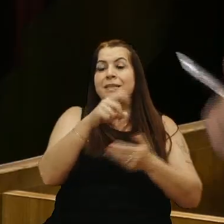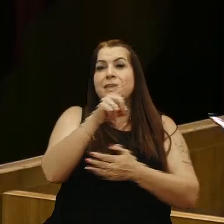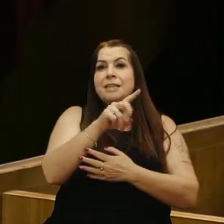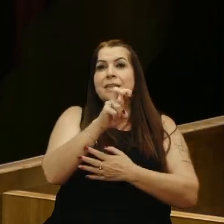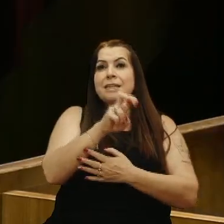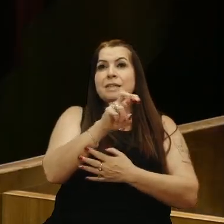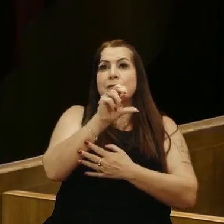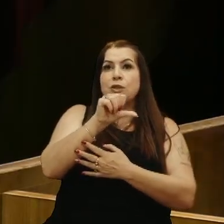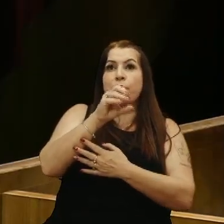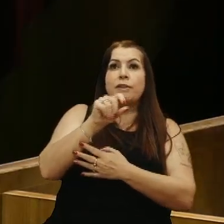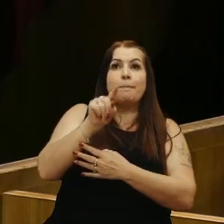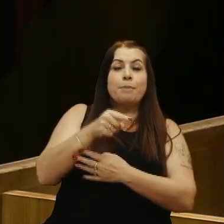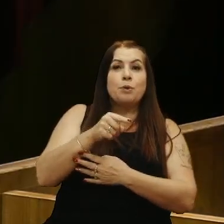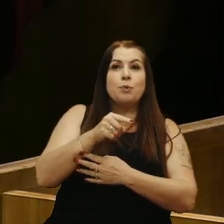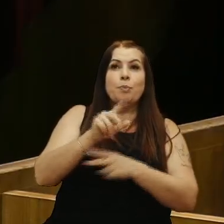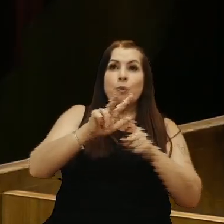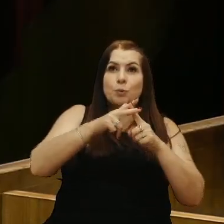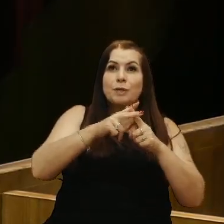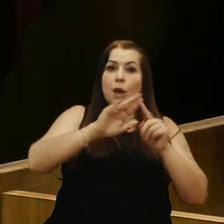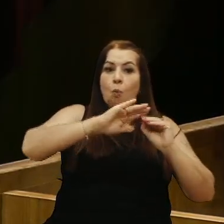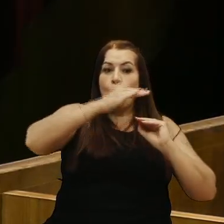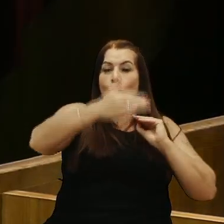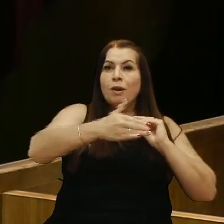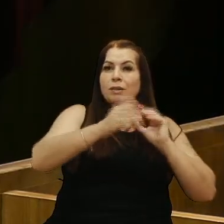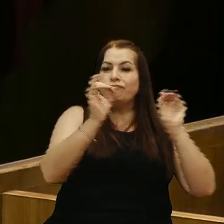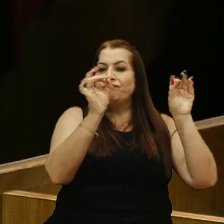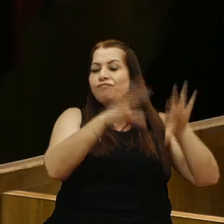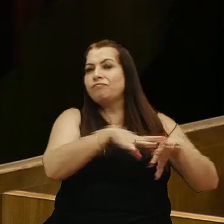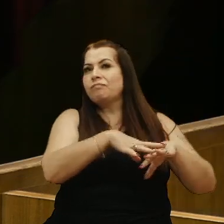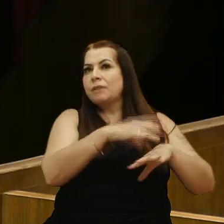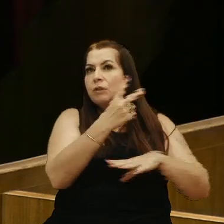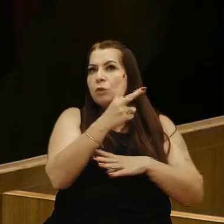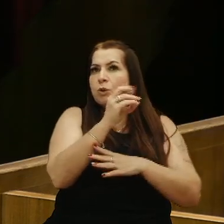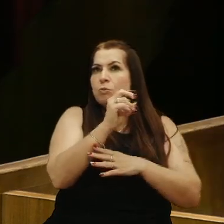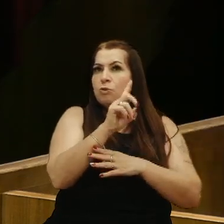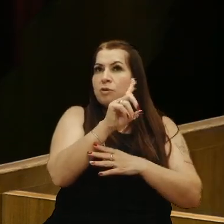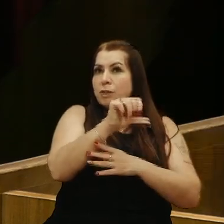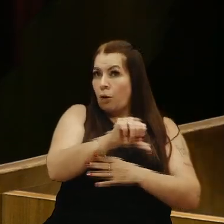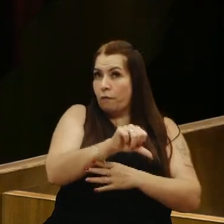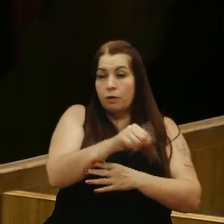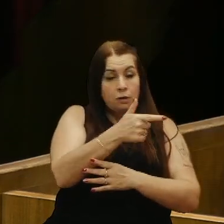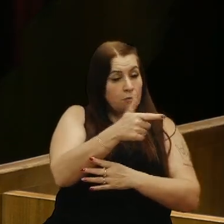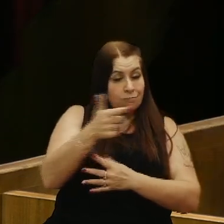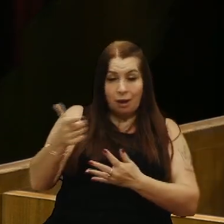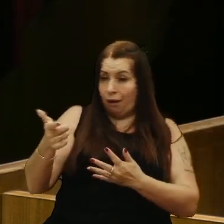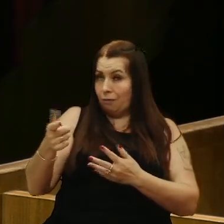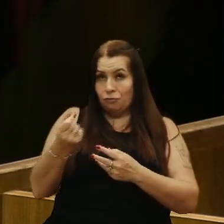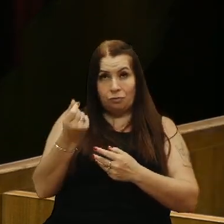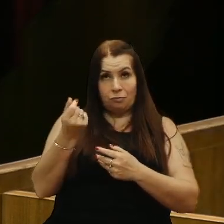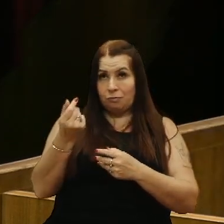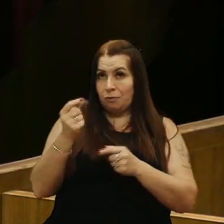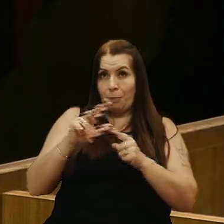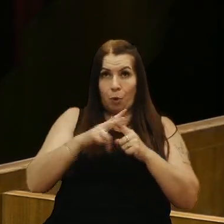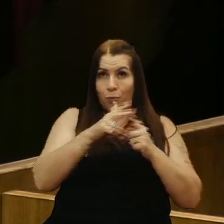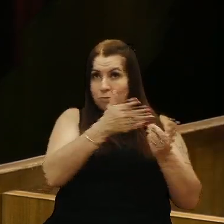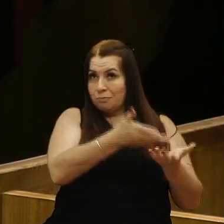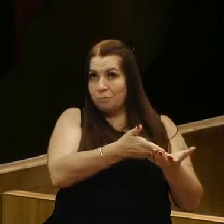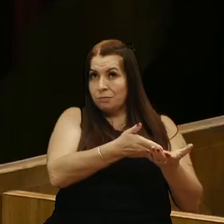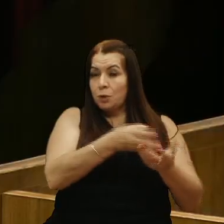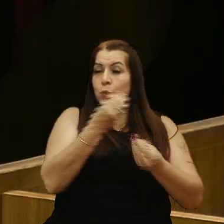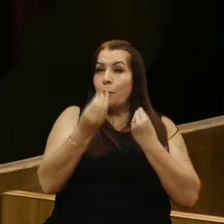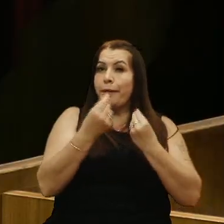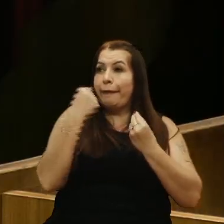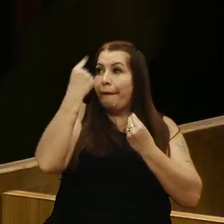mil para consertar o ginásio abandonado desde 2019 e não tem dinheiro para consertar? Com